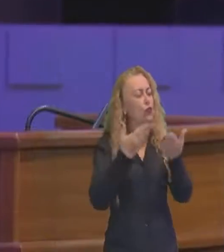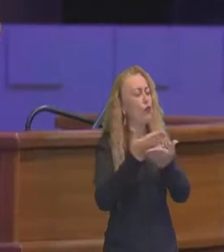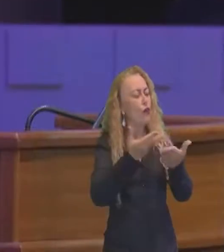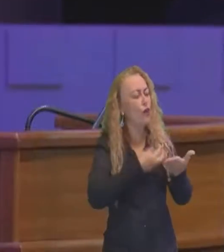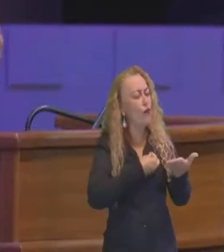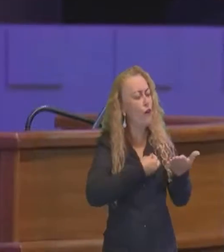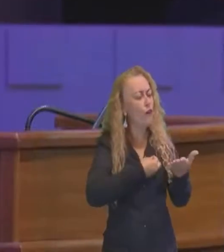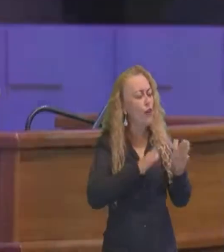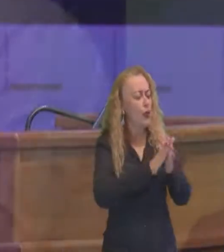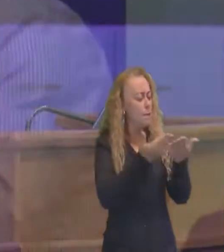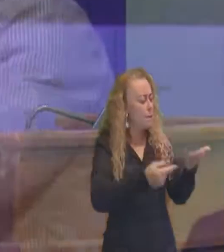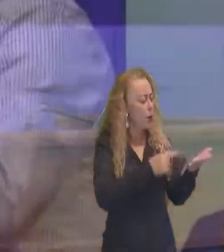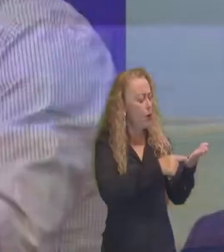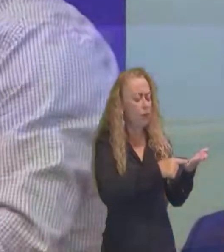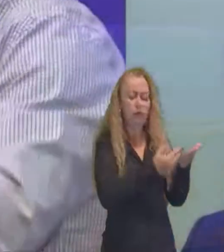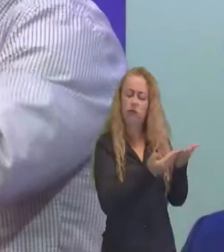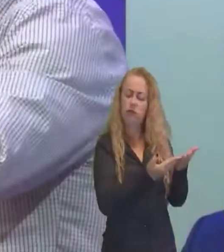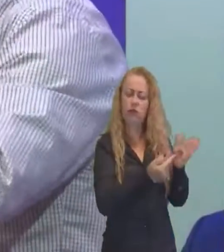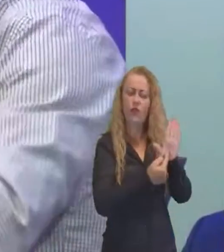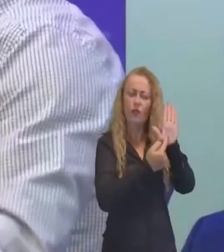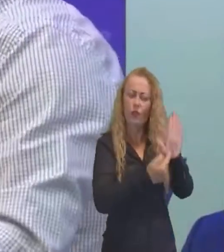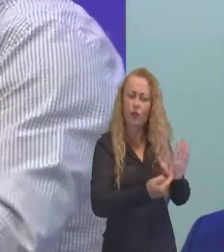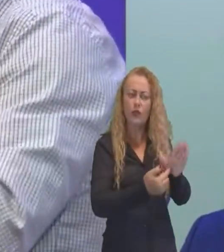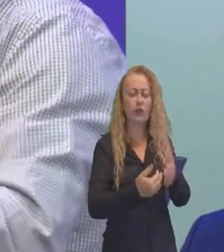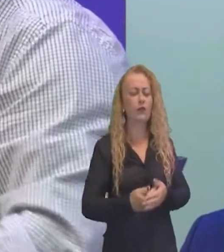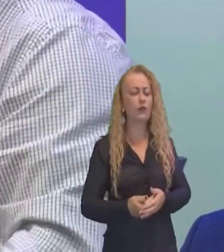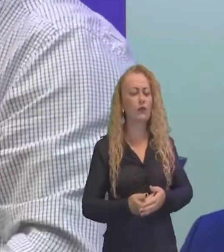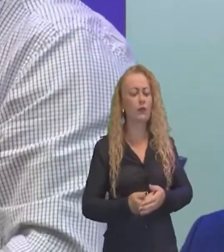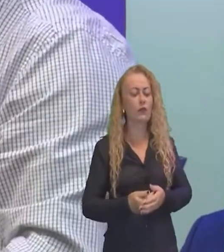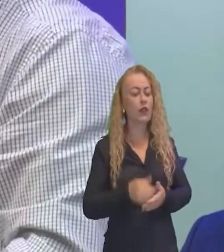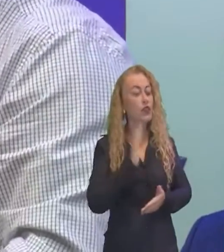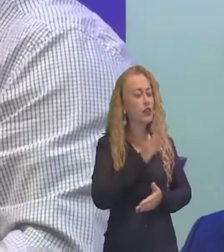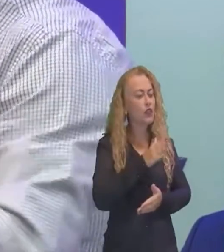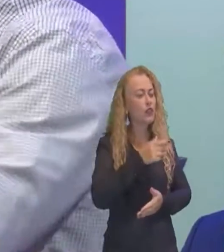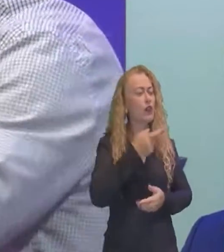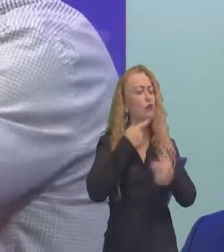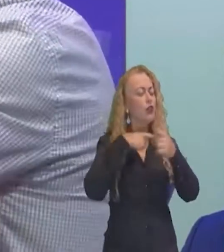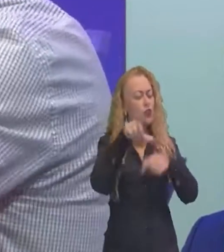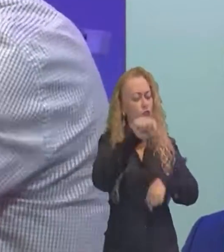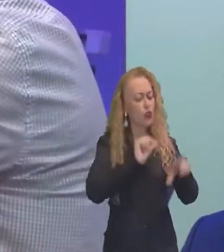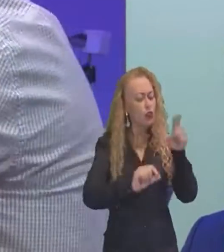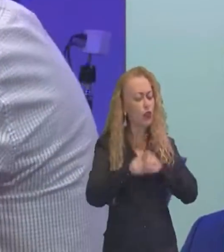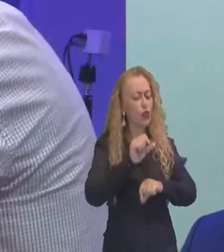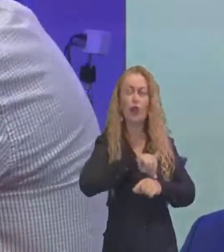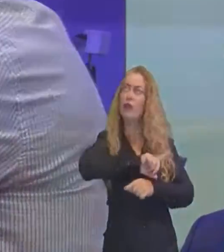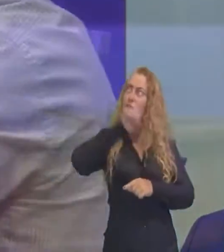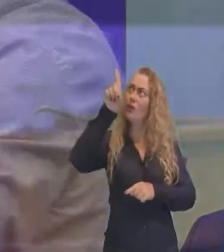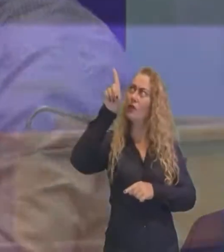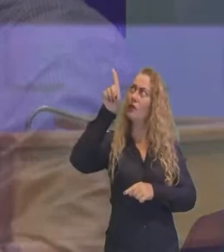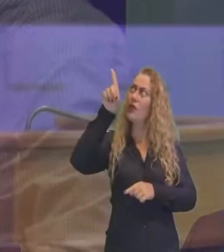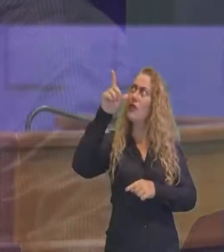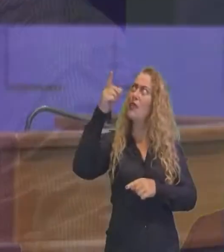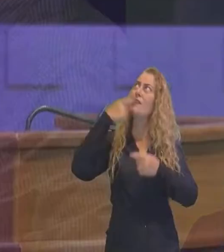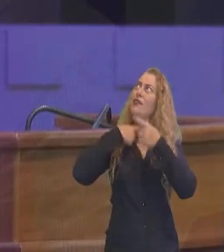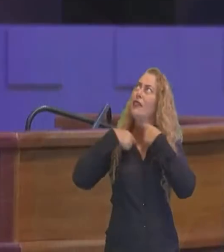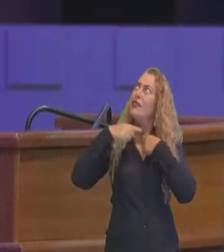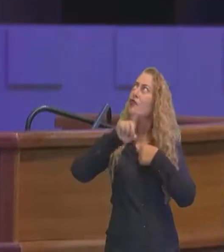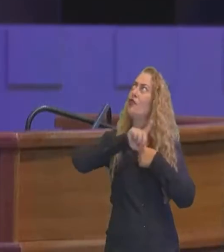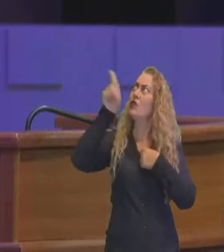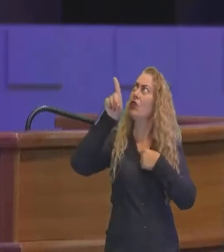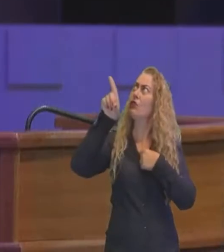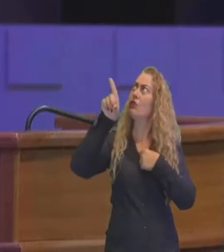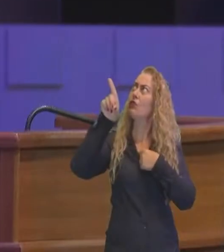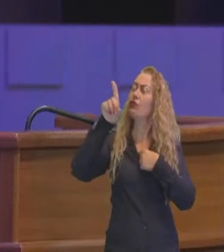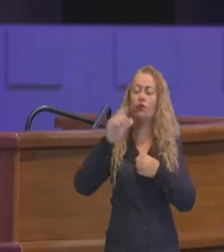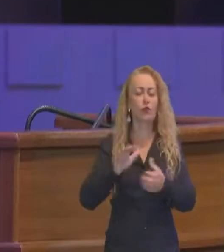palavra, porque o casamento foi concebido na mente de Deus. O casamento, queridos, não é uma instituição humana.